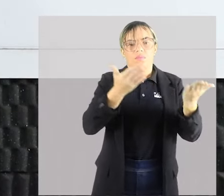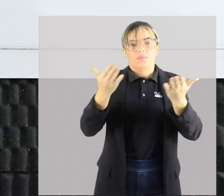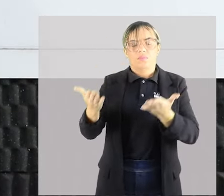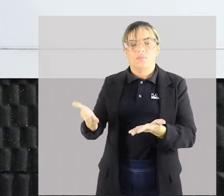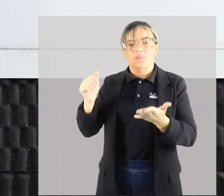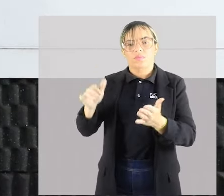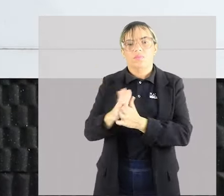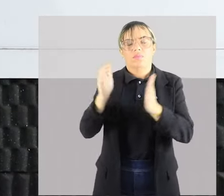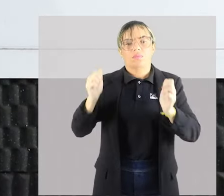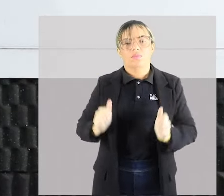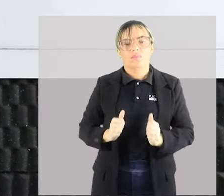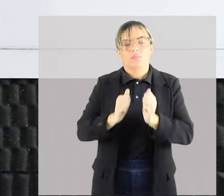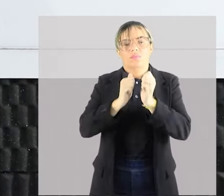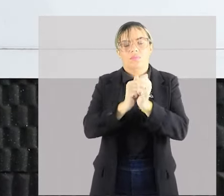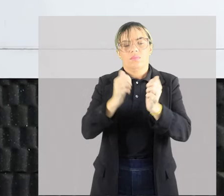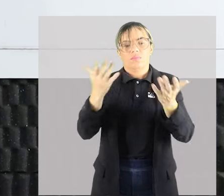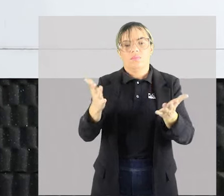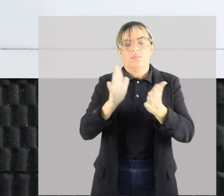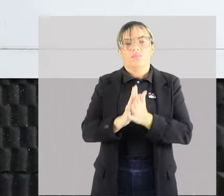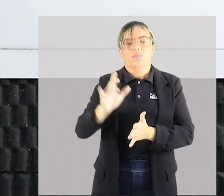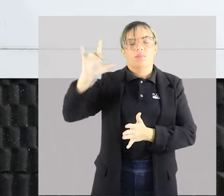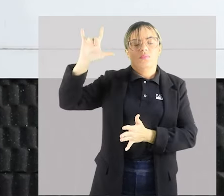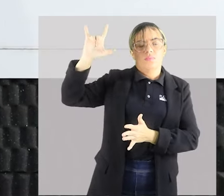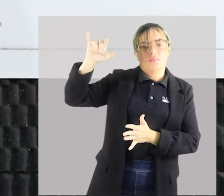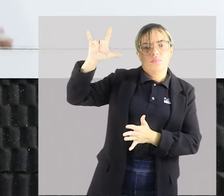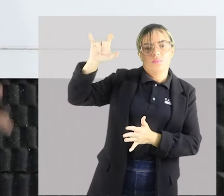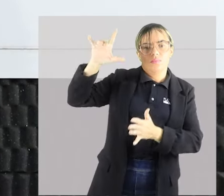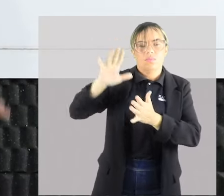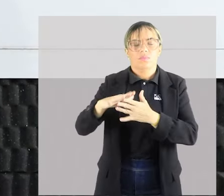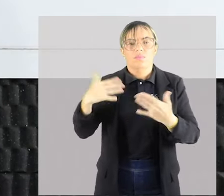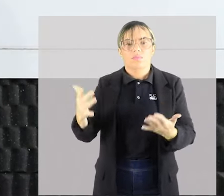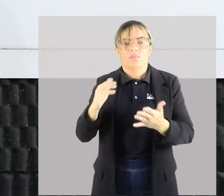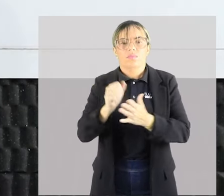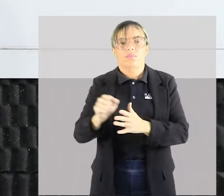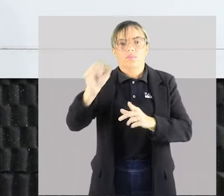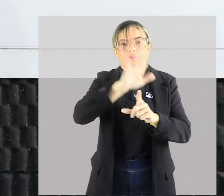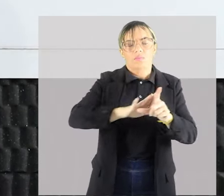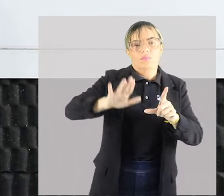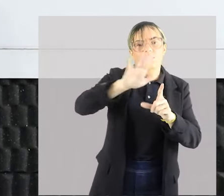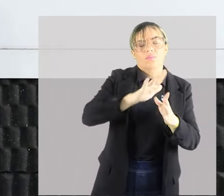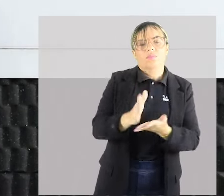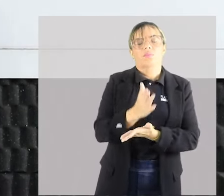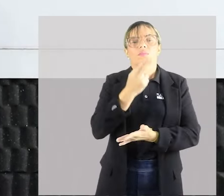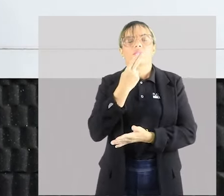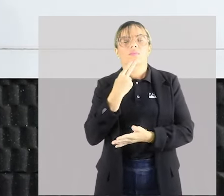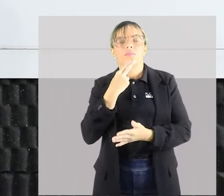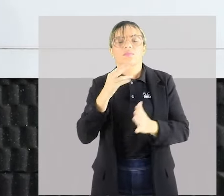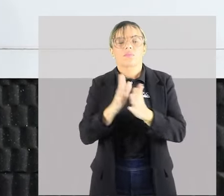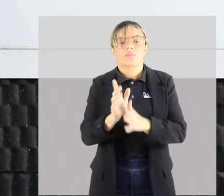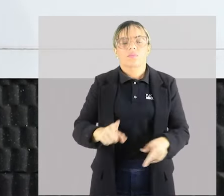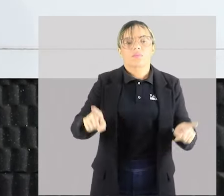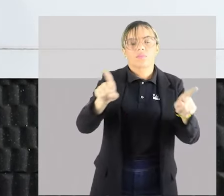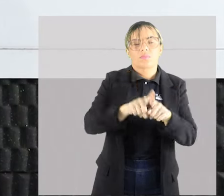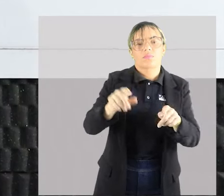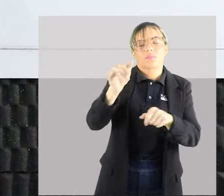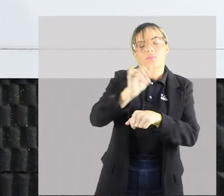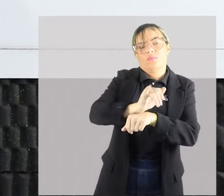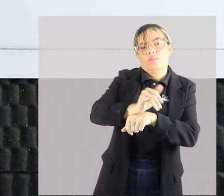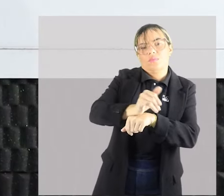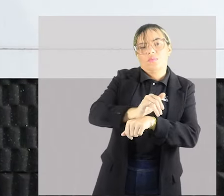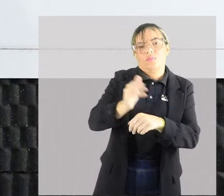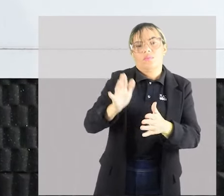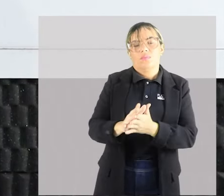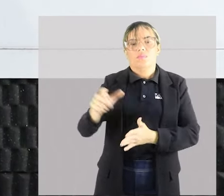você a seguir a gente né lá no Instagram a nossa página da plataforma Gonçalves Dias e também lá no YouTube para